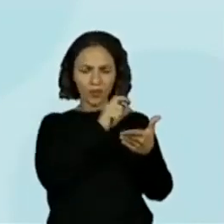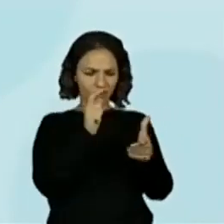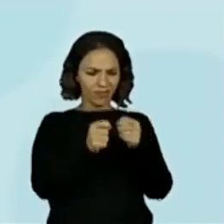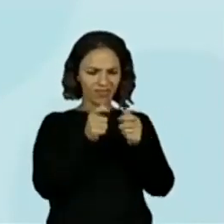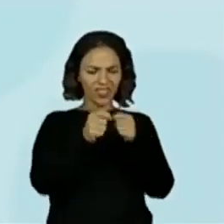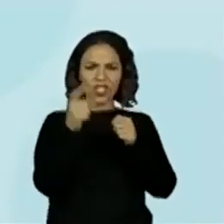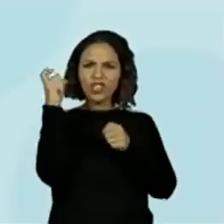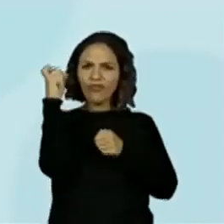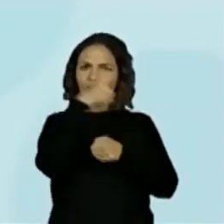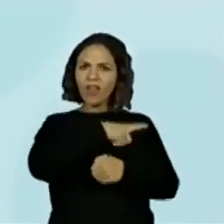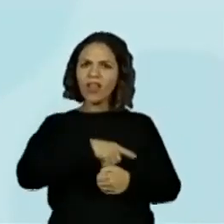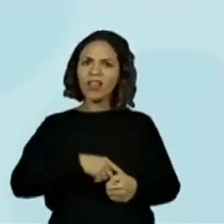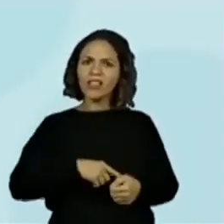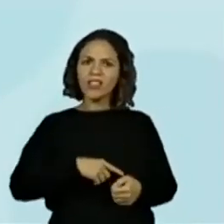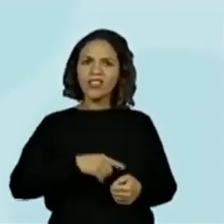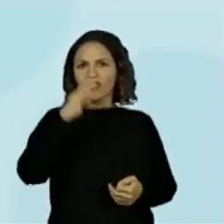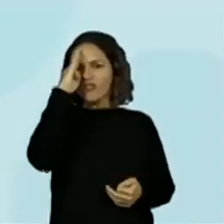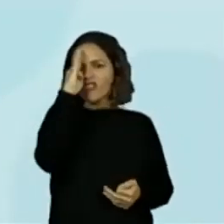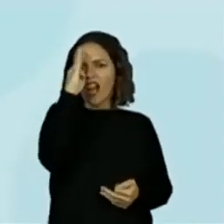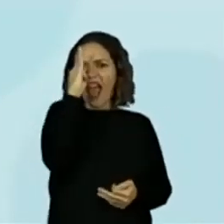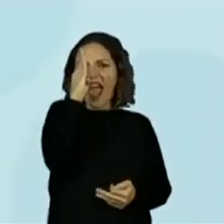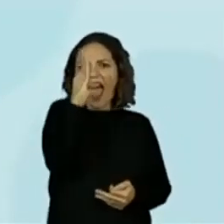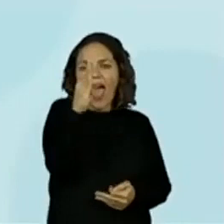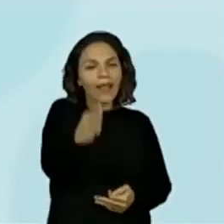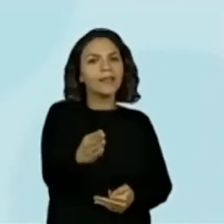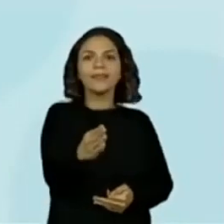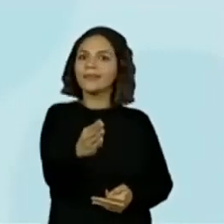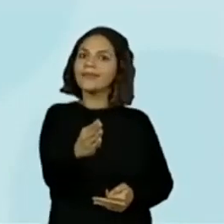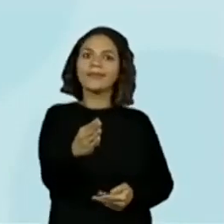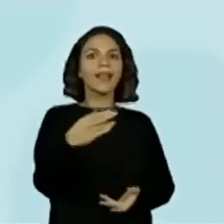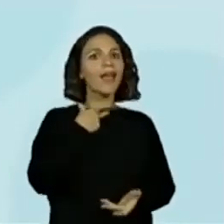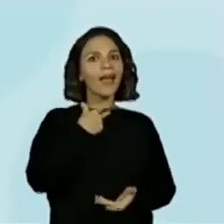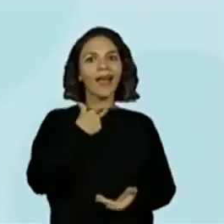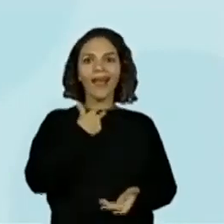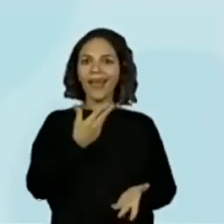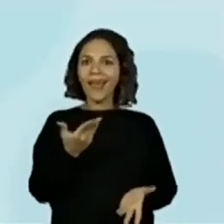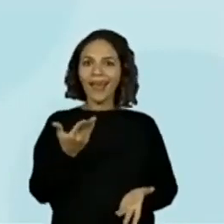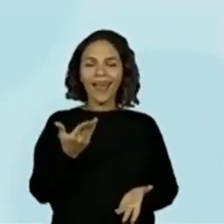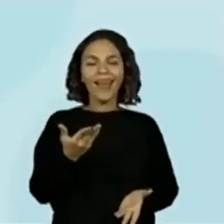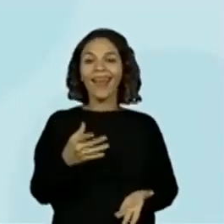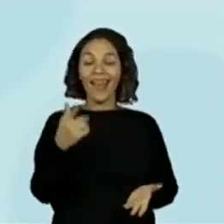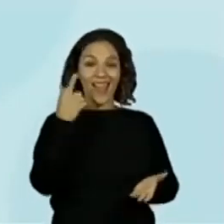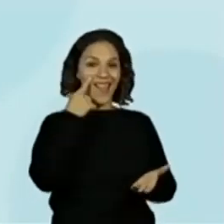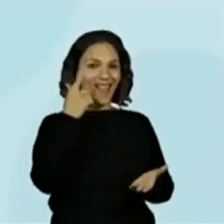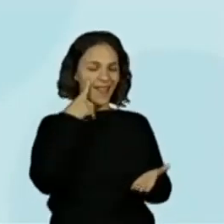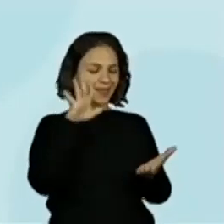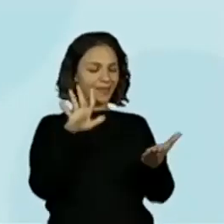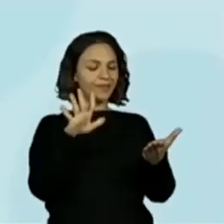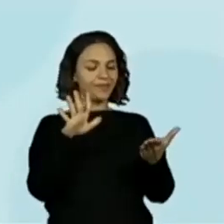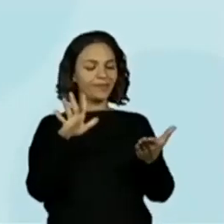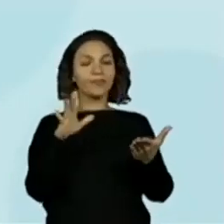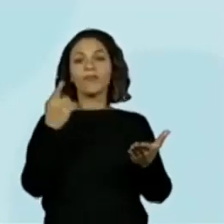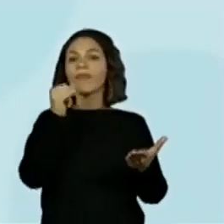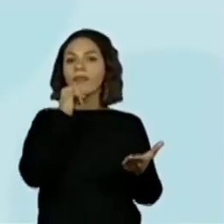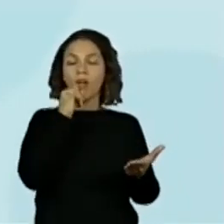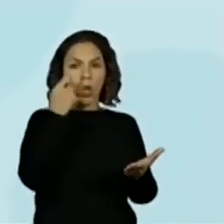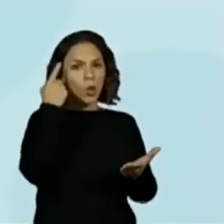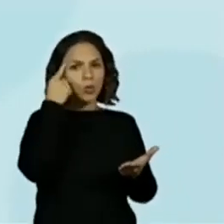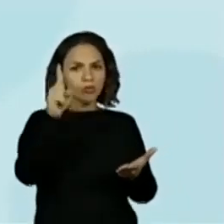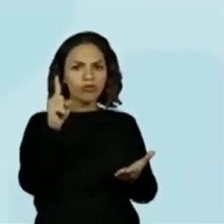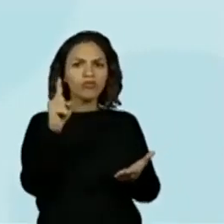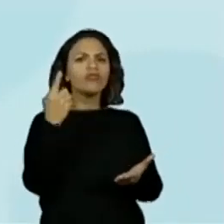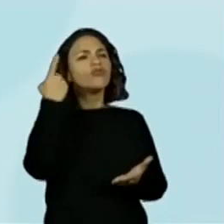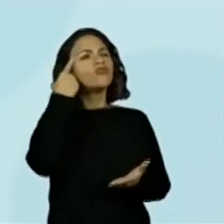é difícil mesmo. Quer ver uma coisa? Num belo dia, as formigas estavam